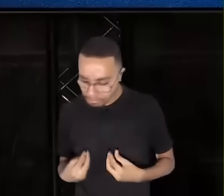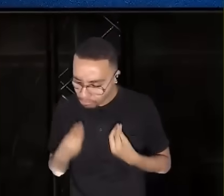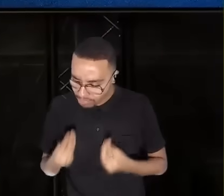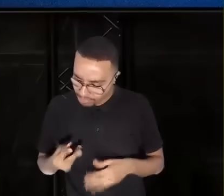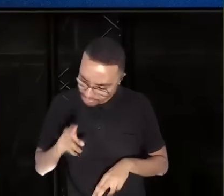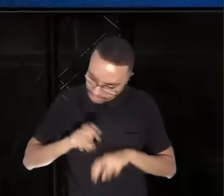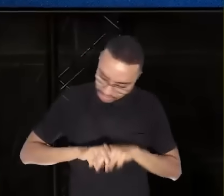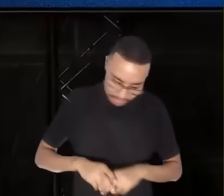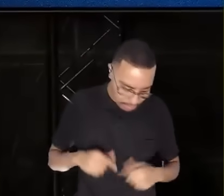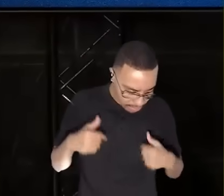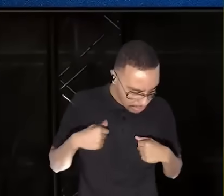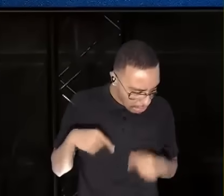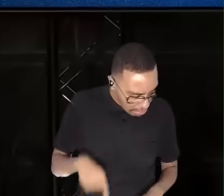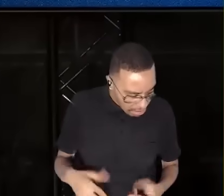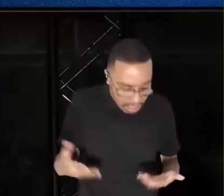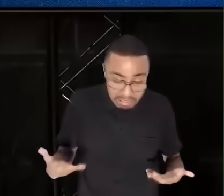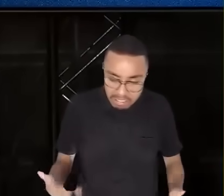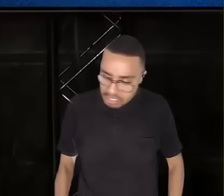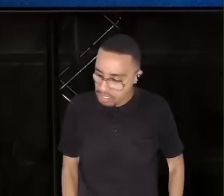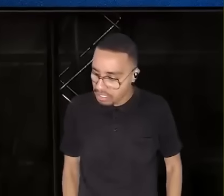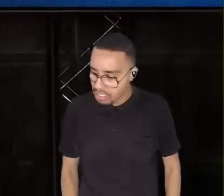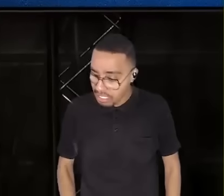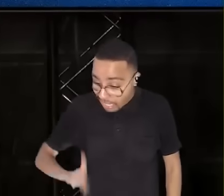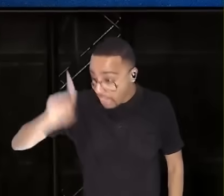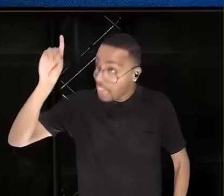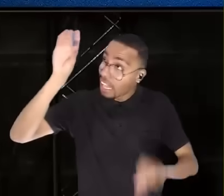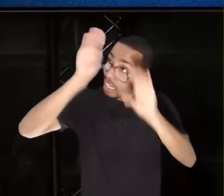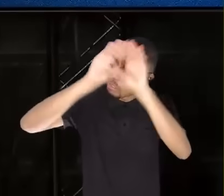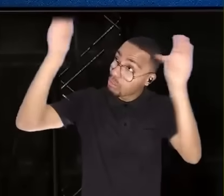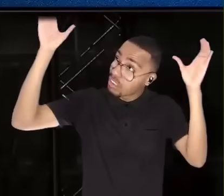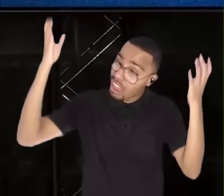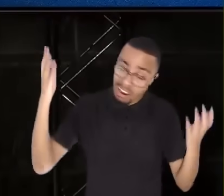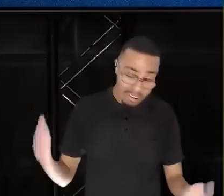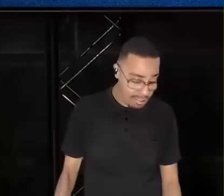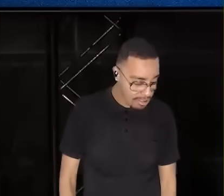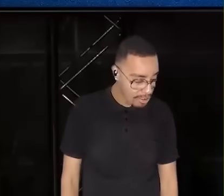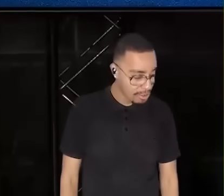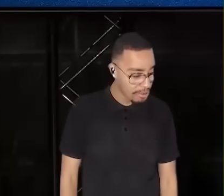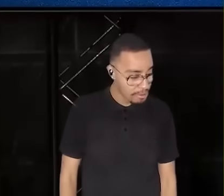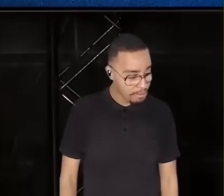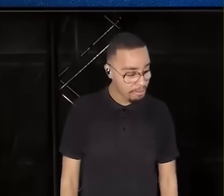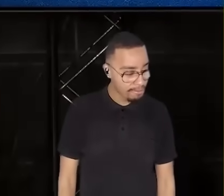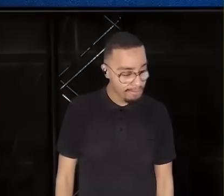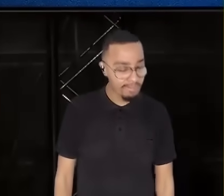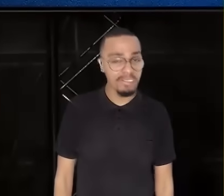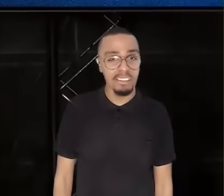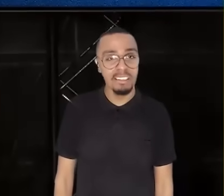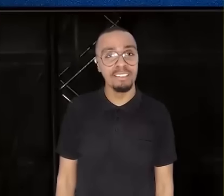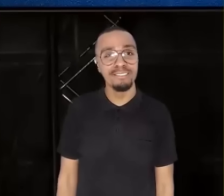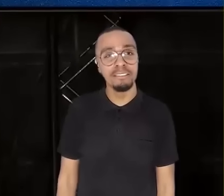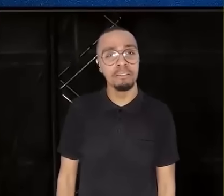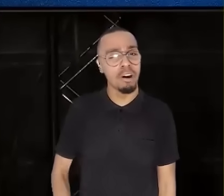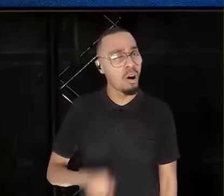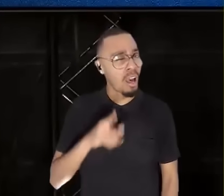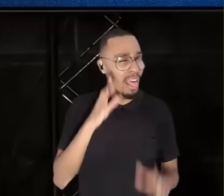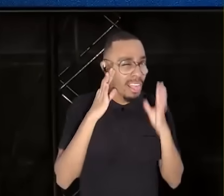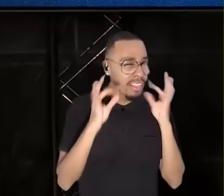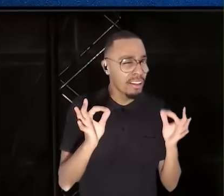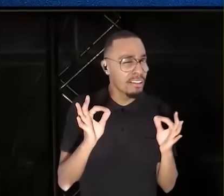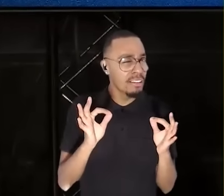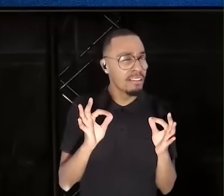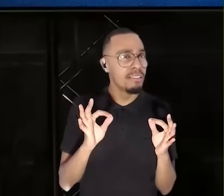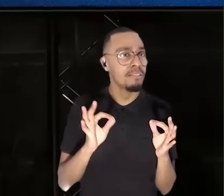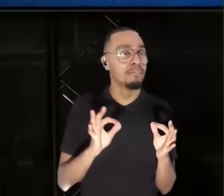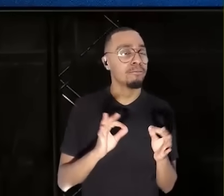aqui, e daí, pastor? A minha Bíblia está dizendo que de acordo com o que Jesus fez, escute isso com toda a